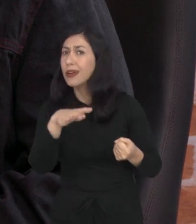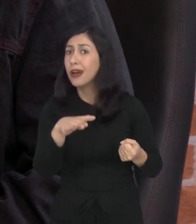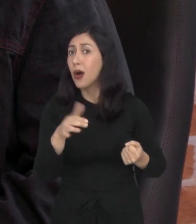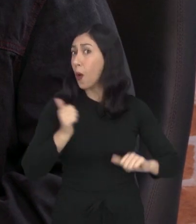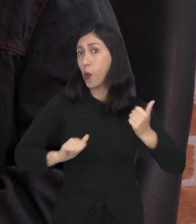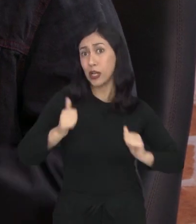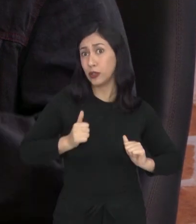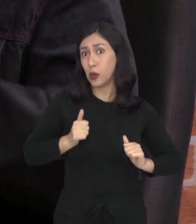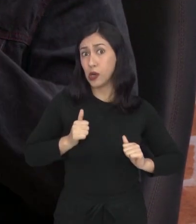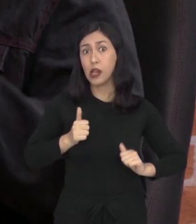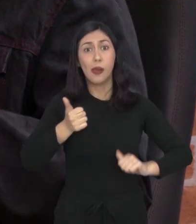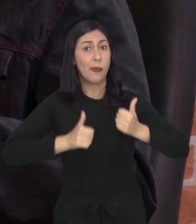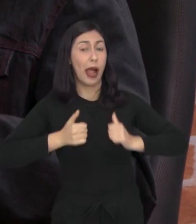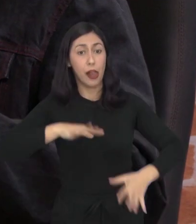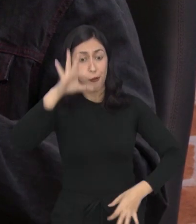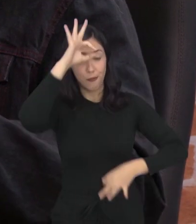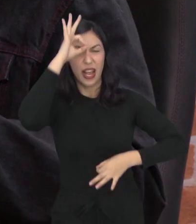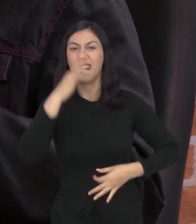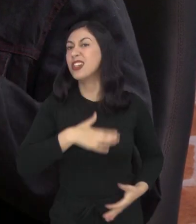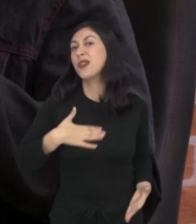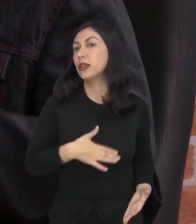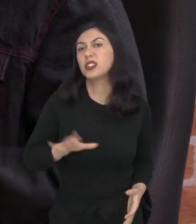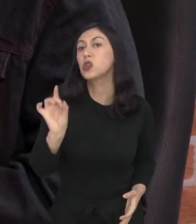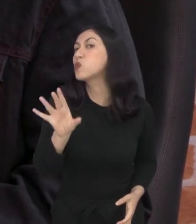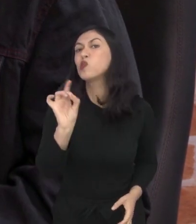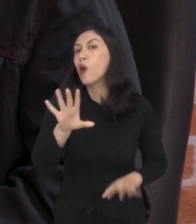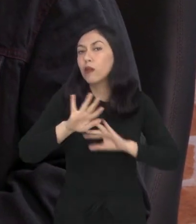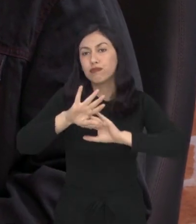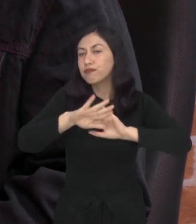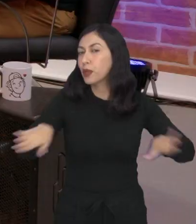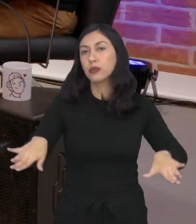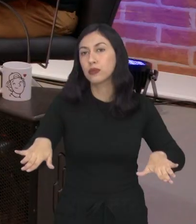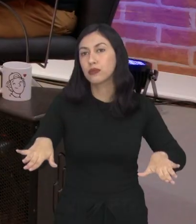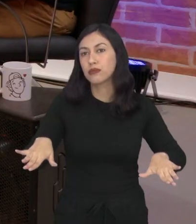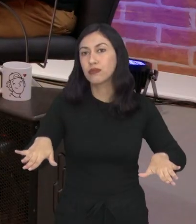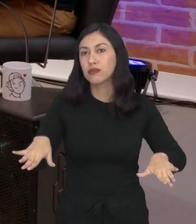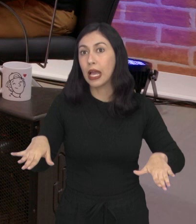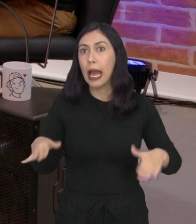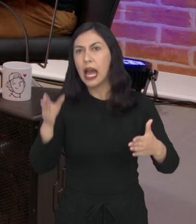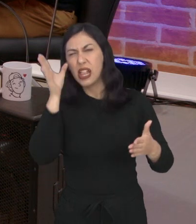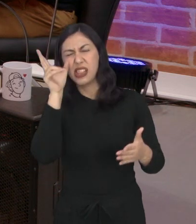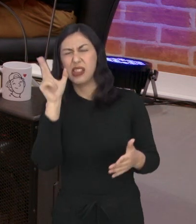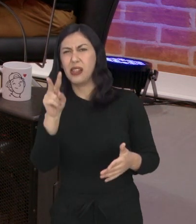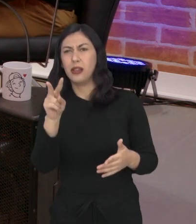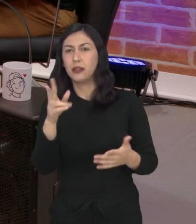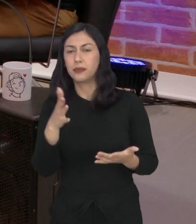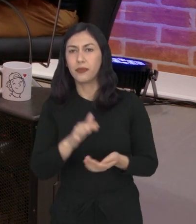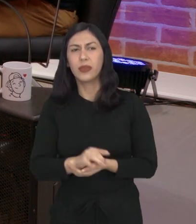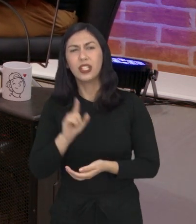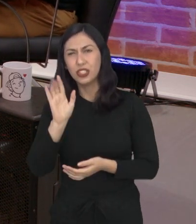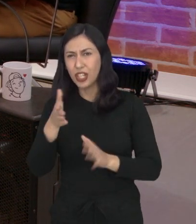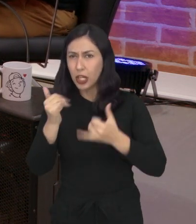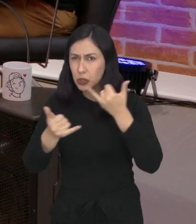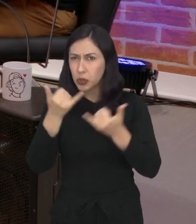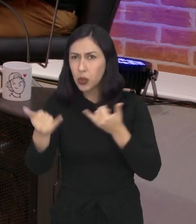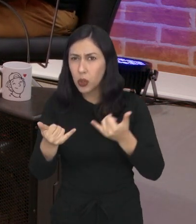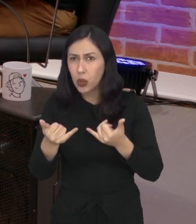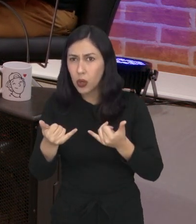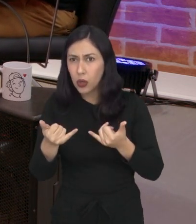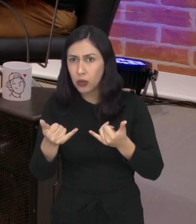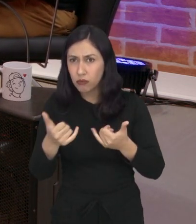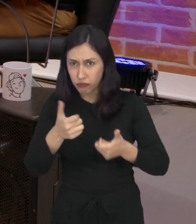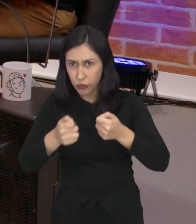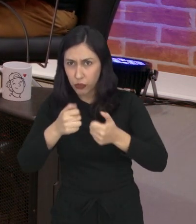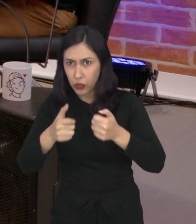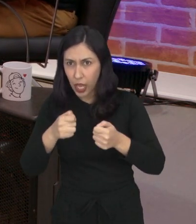faz e se diverte. Cara, é isso. Desliga o seu cérebro mesmo. E vai assistir um filme que... Você já jogou Rocket League? Já jogou